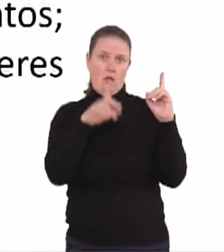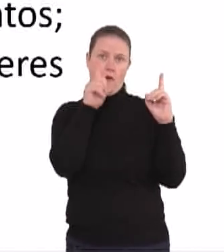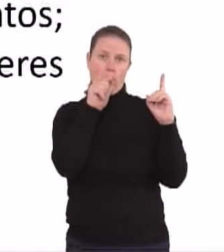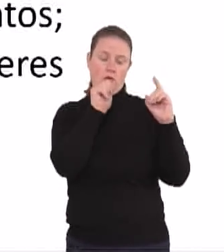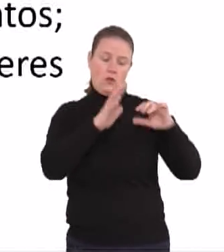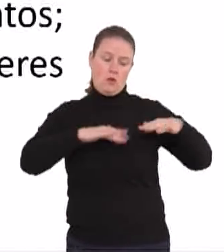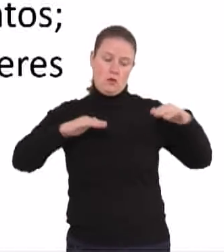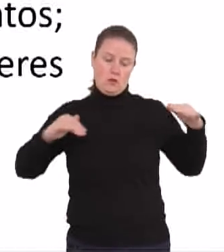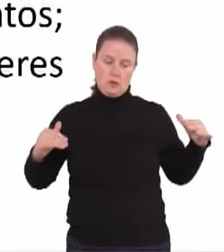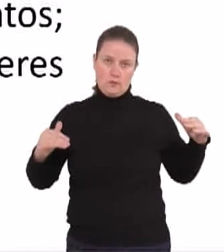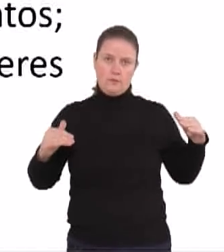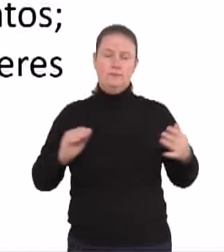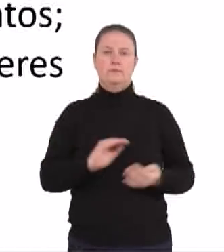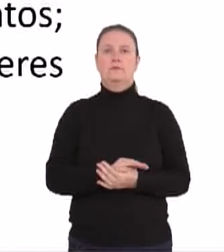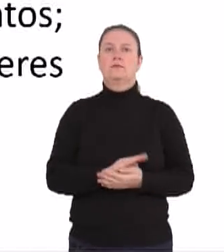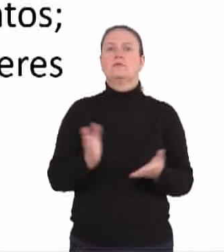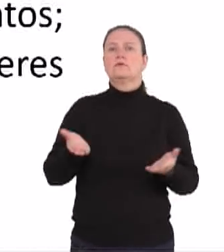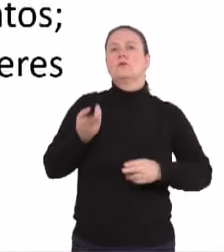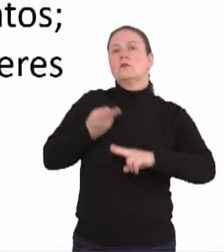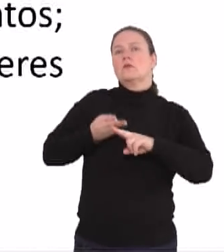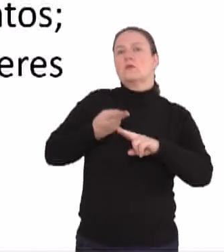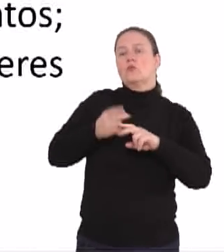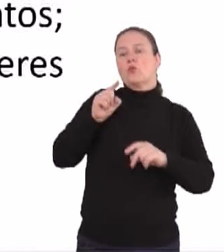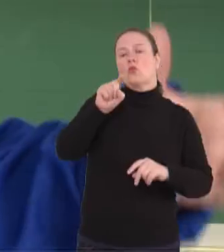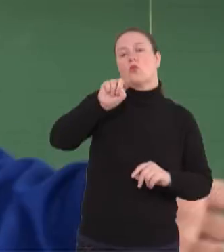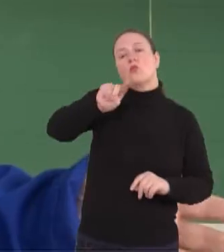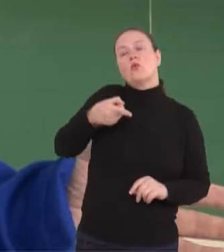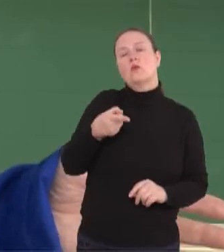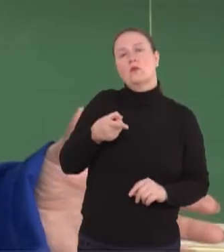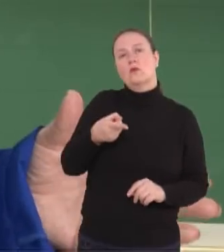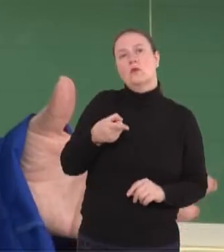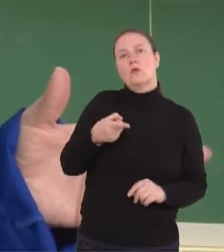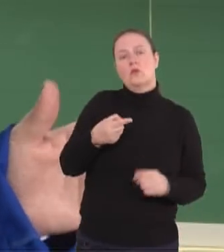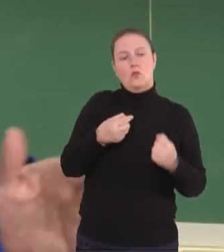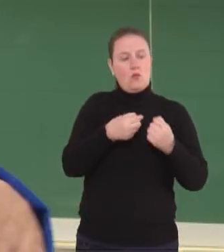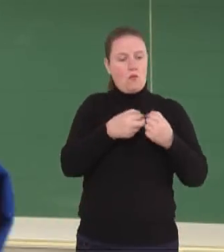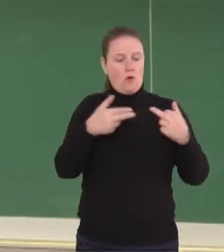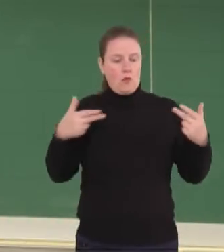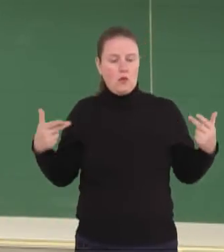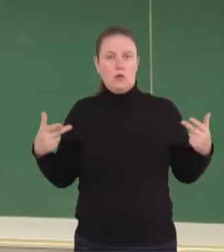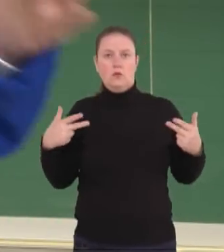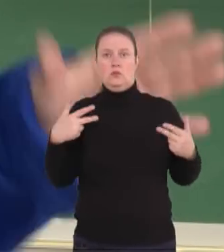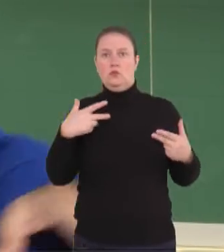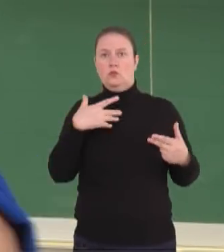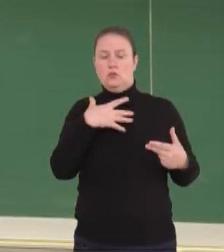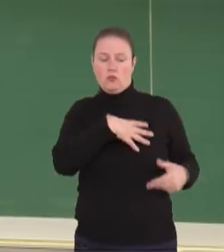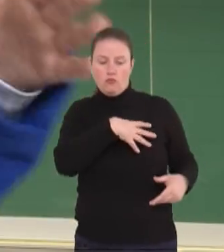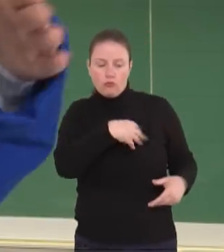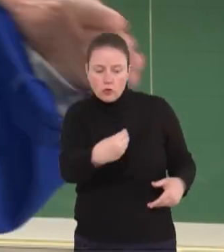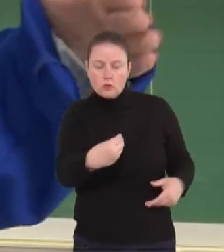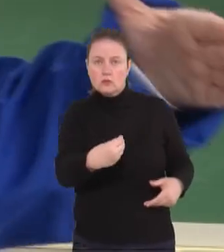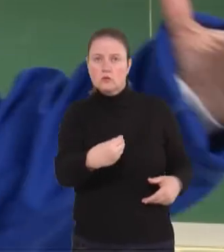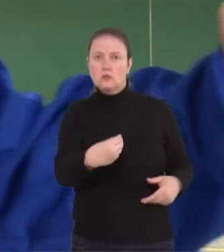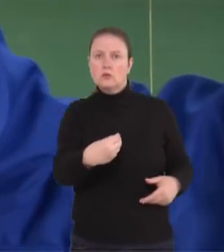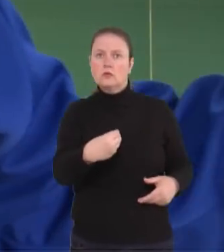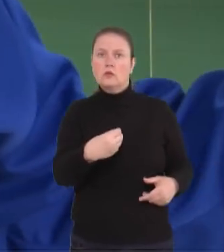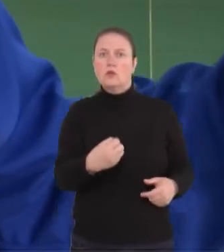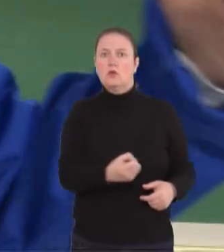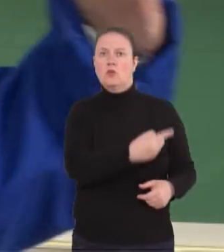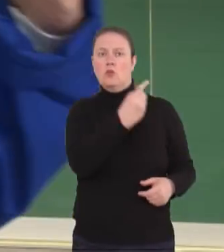utiliza o ponto e a vírgula, porque como são vários filhos, né? Então eles vão fazendo ali meio que uma